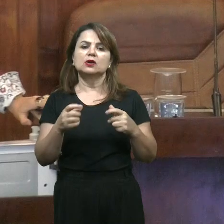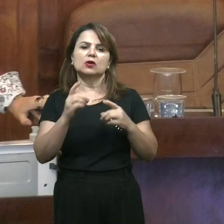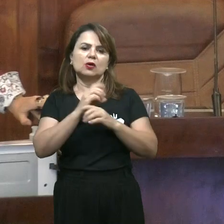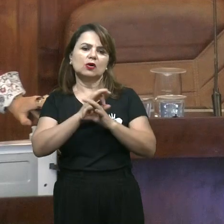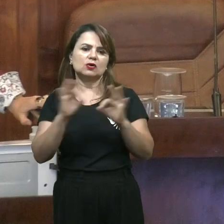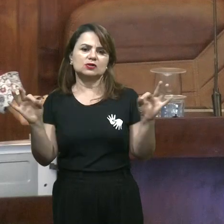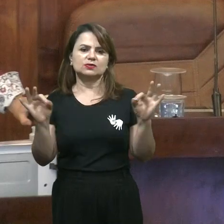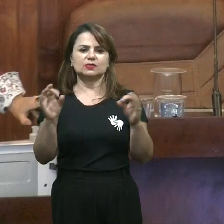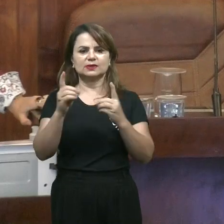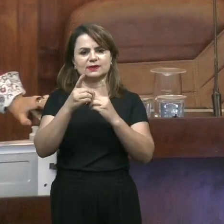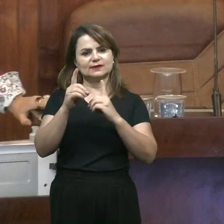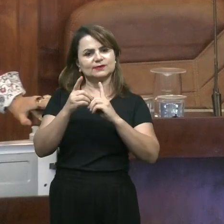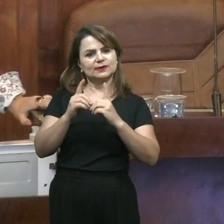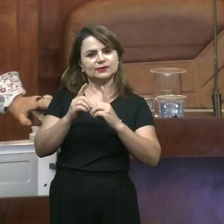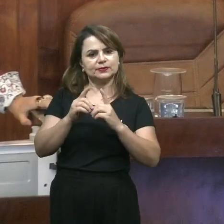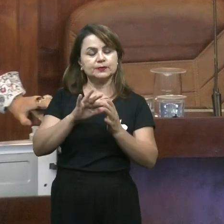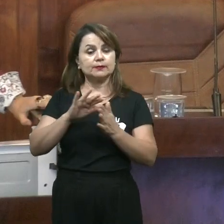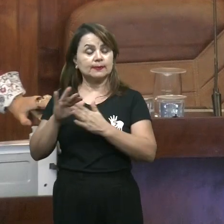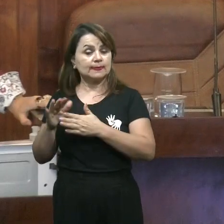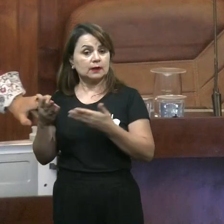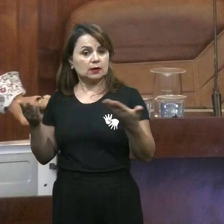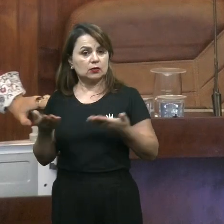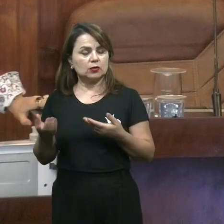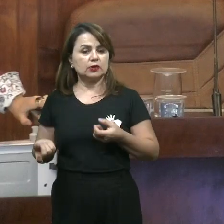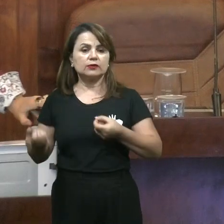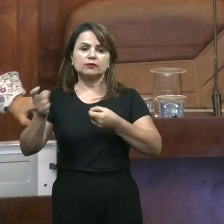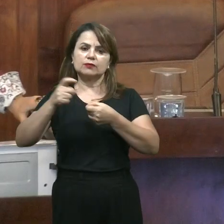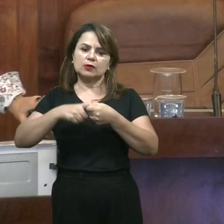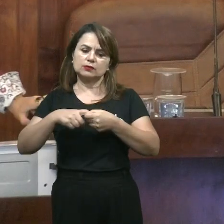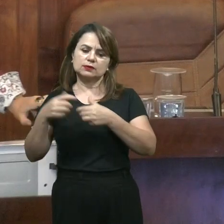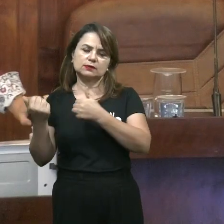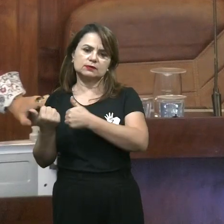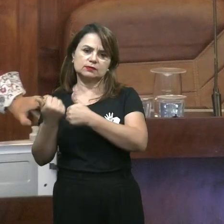convido o senhor presidente que já assuma os trabalhos